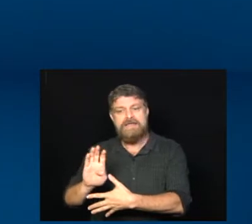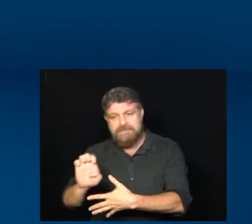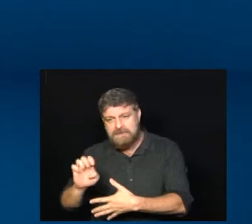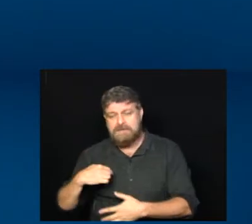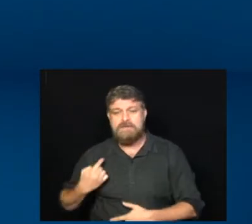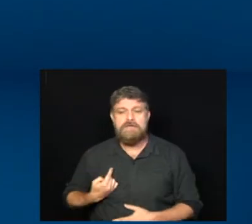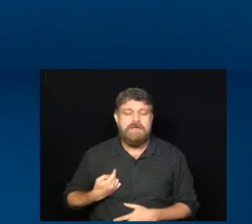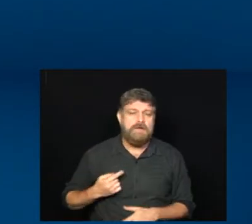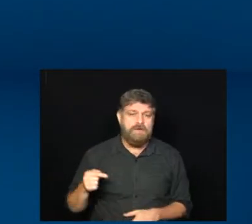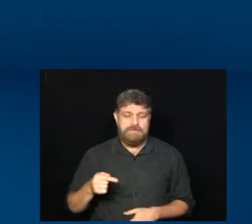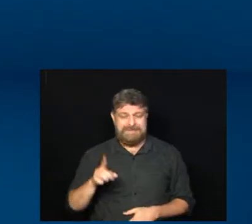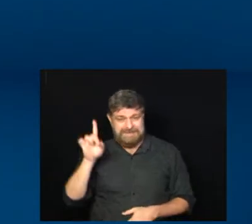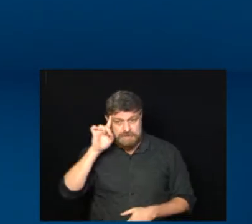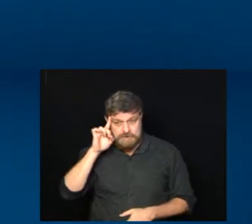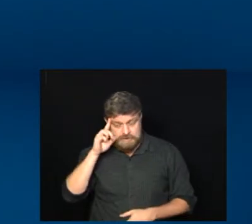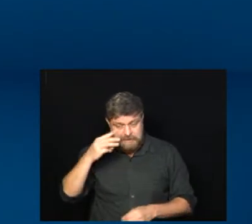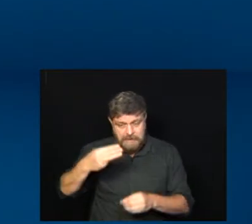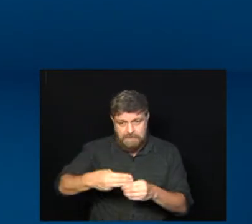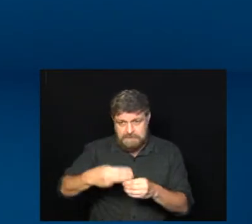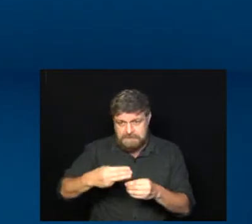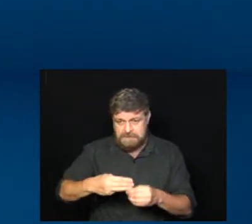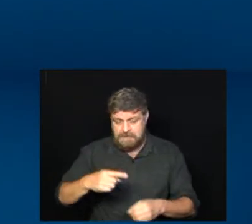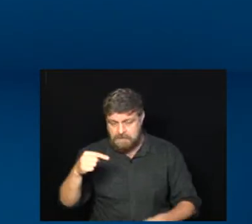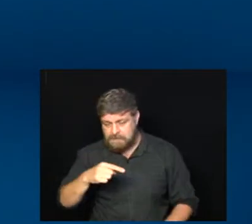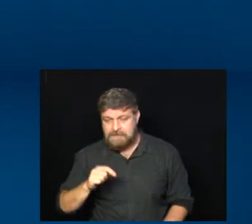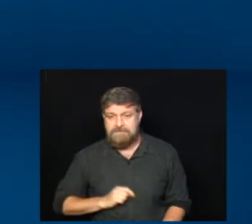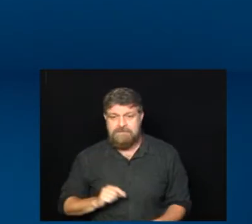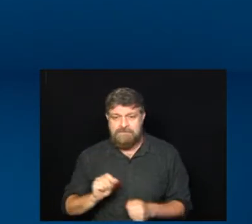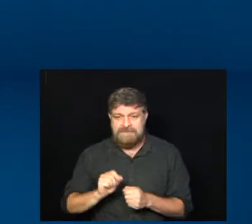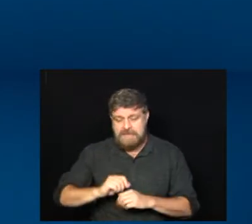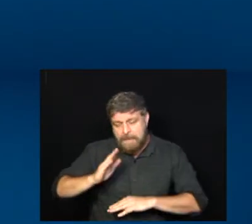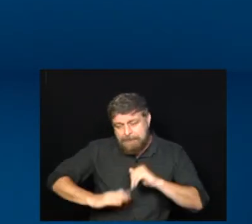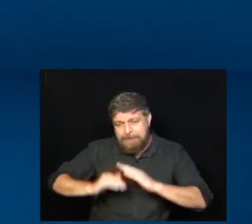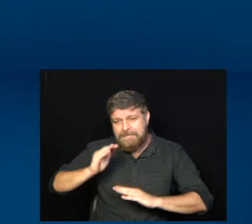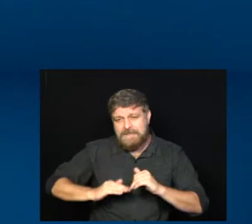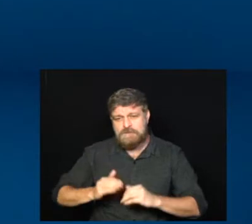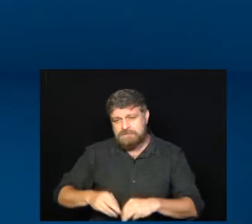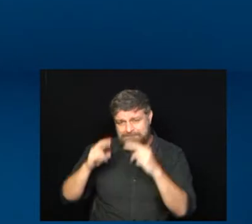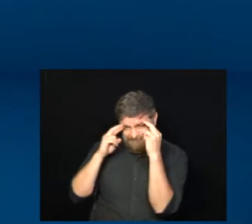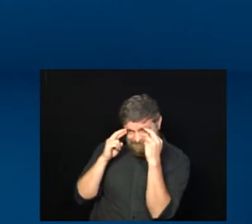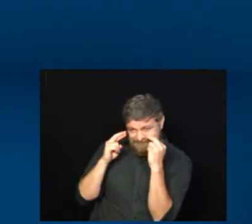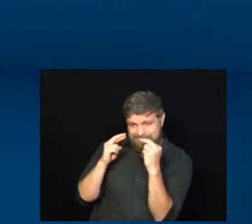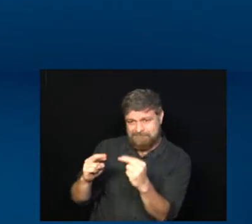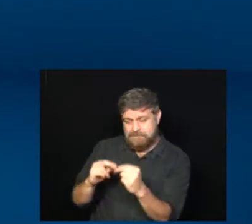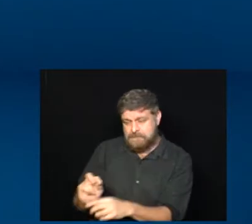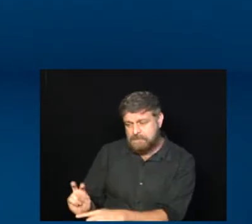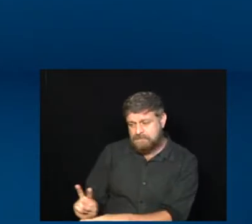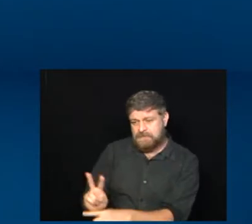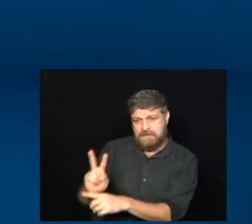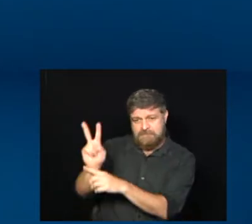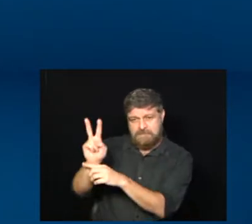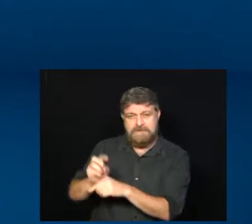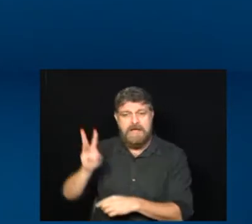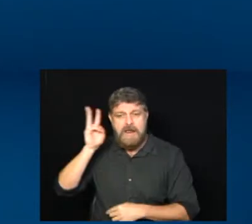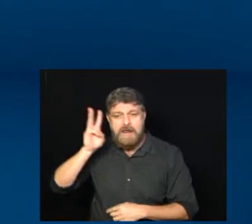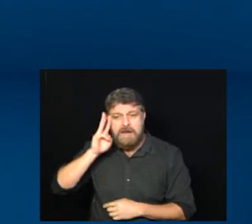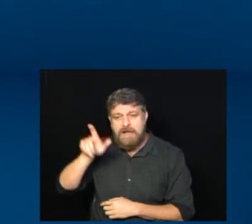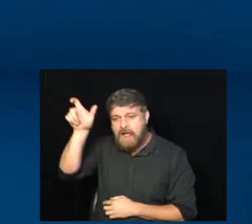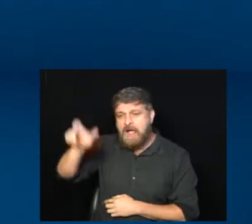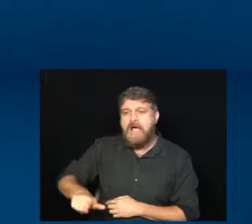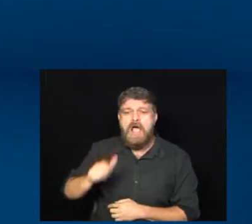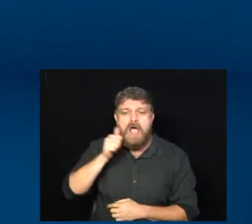o poder público municipal deva desenvolver atividades de respeito e valorização da memória de mulheres